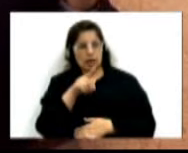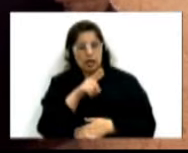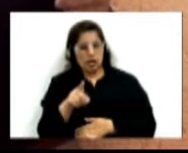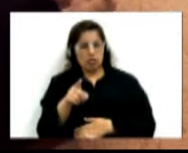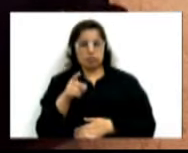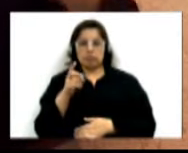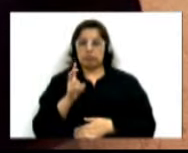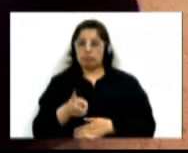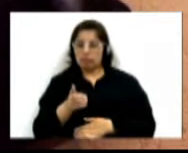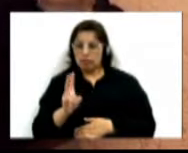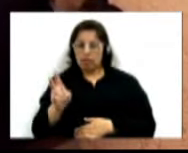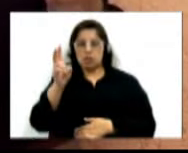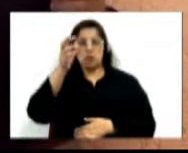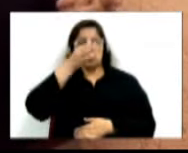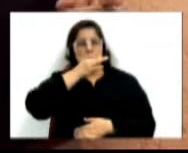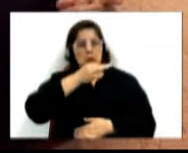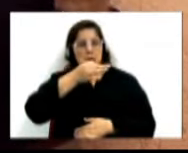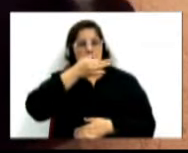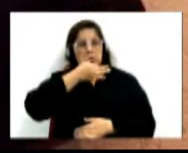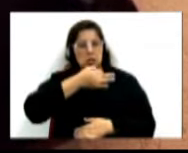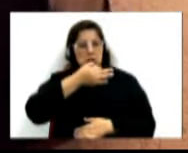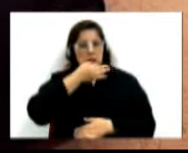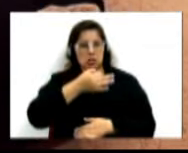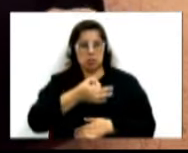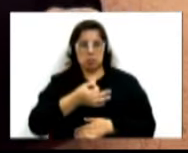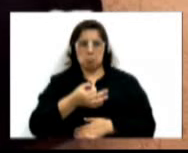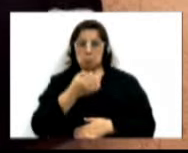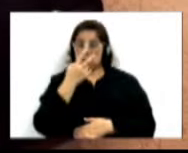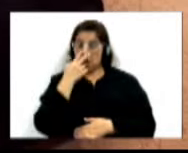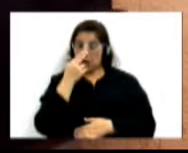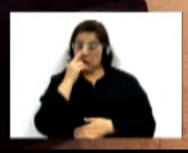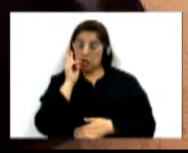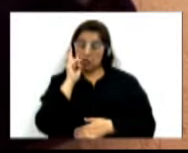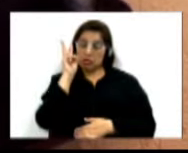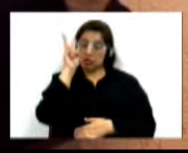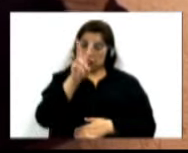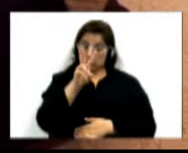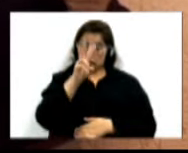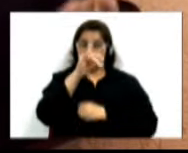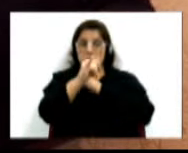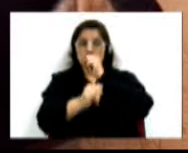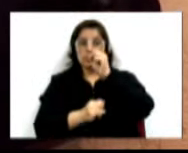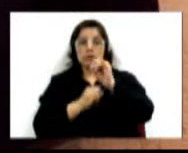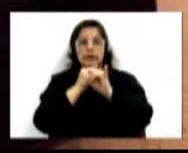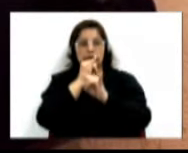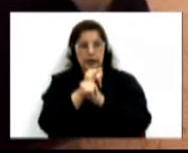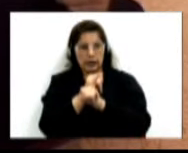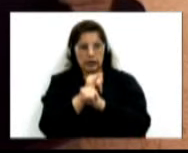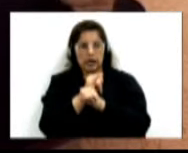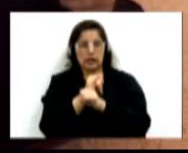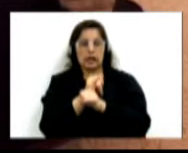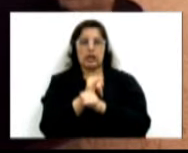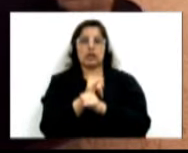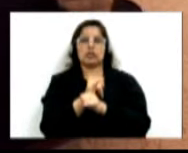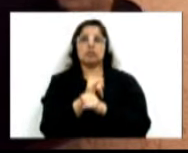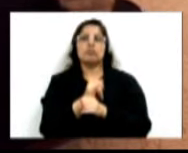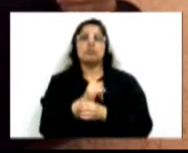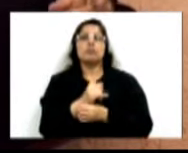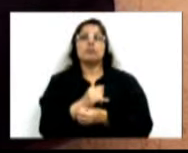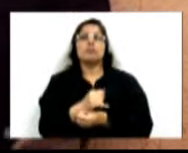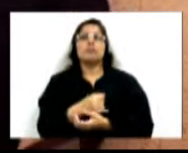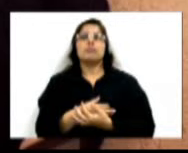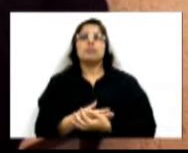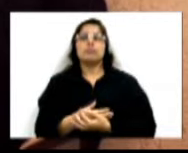vem sendo sugerida e até mesmo feita. Existem flagrantes disso na internet, nas redes sociais e a própria